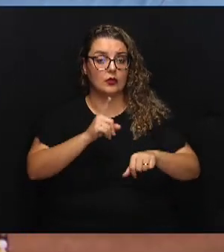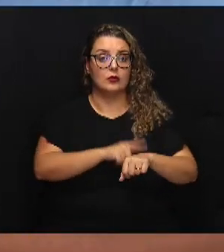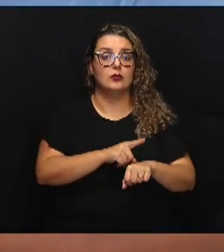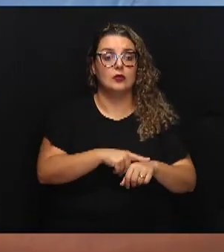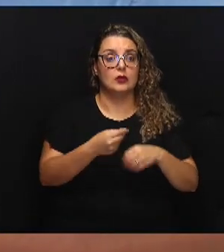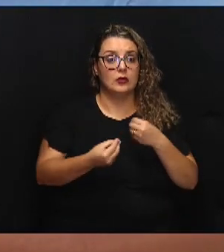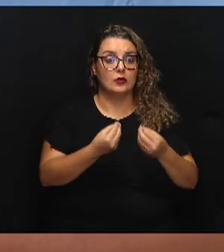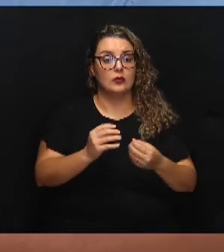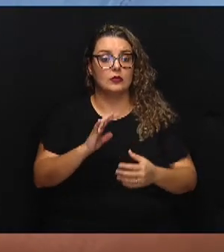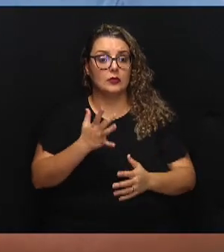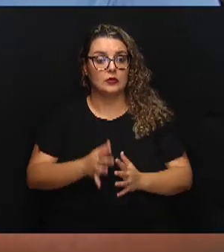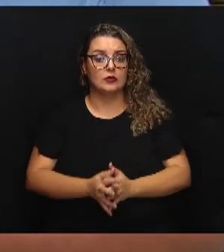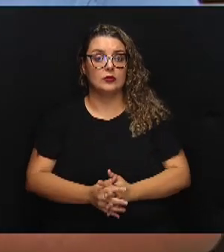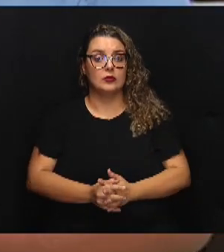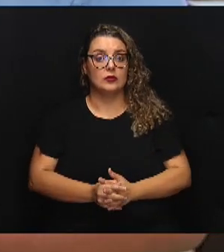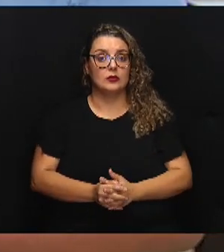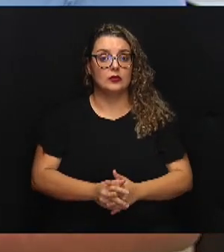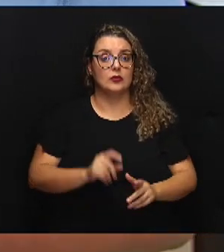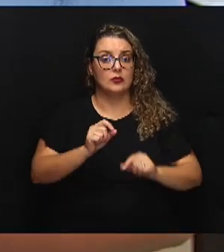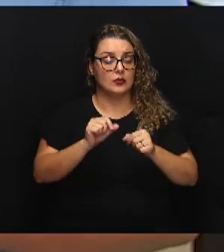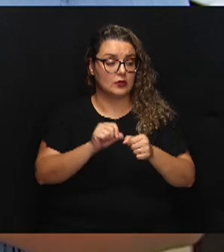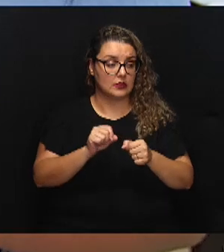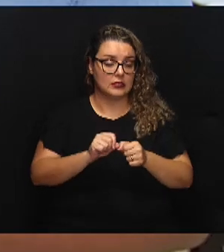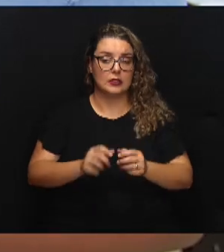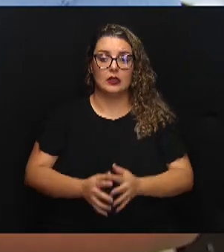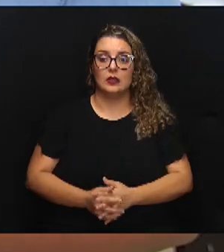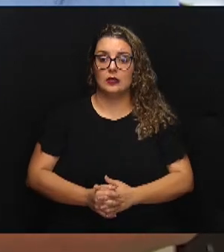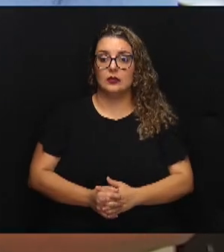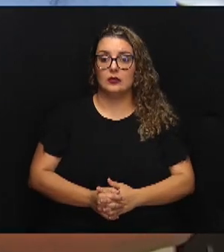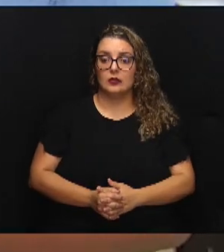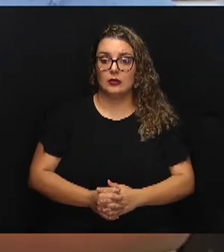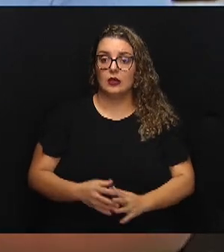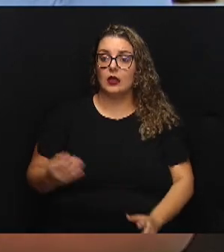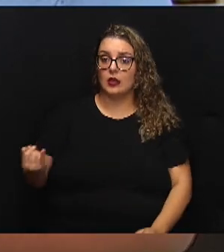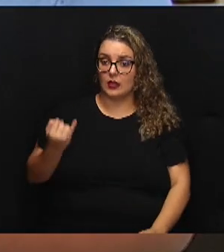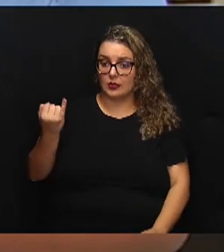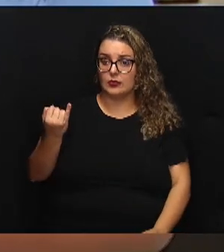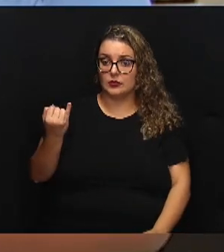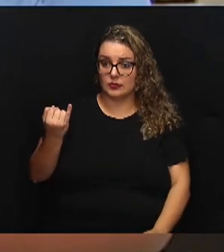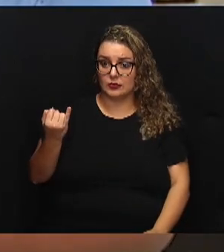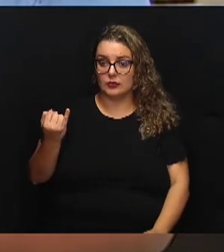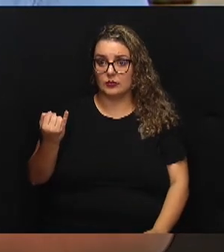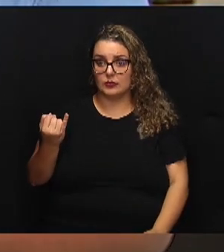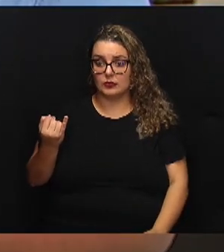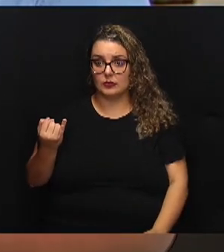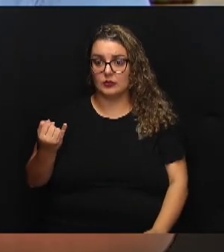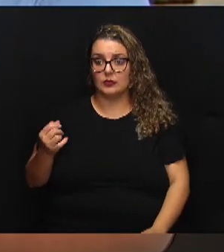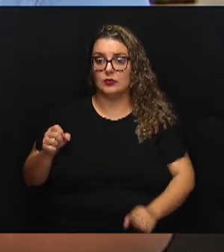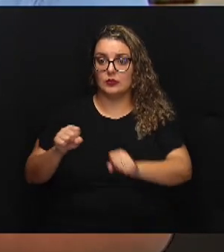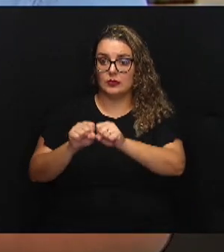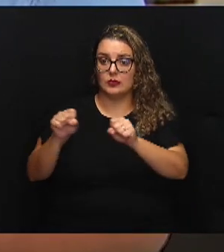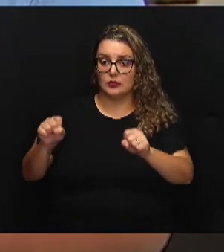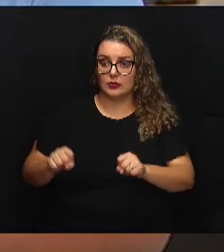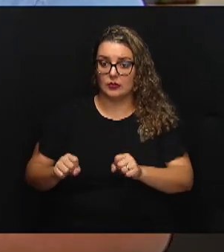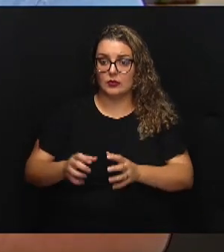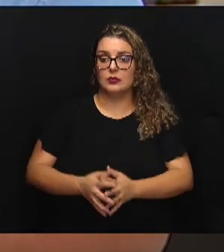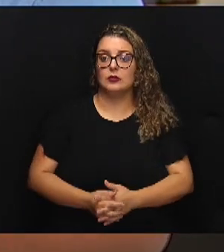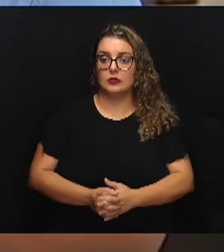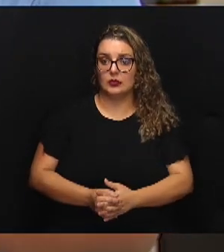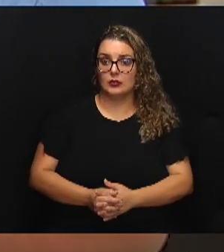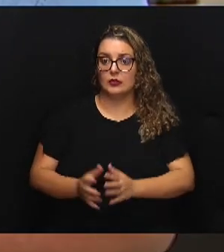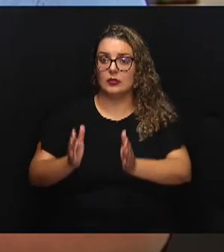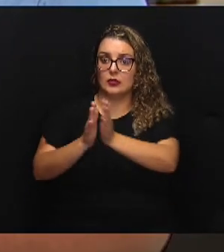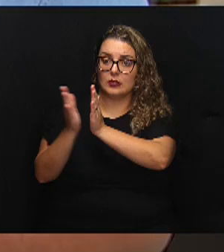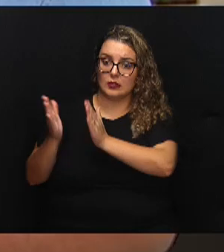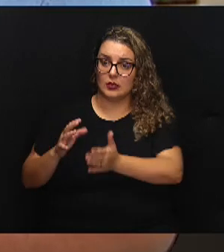que funciona, o que elas devem fazer? É importante entrar no sistema na Biblioteca